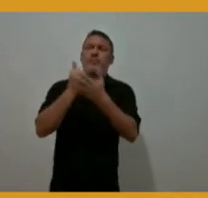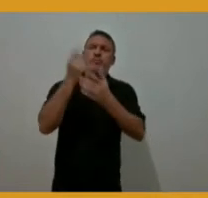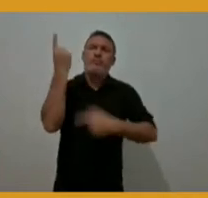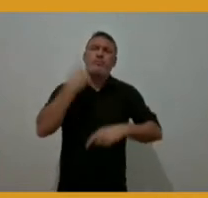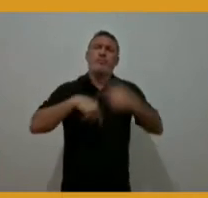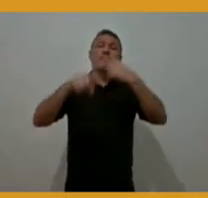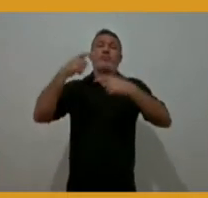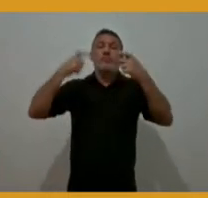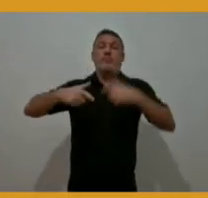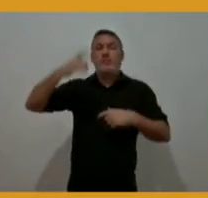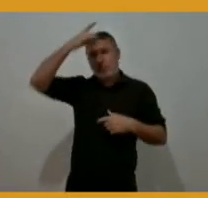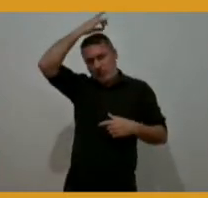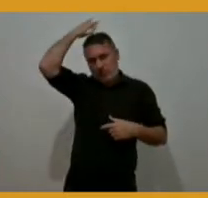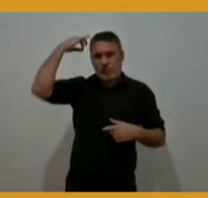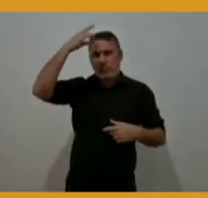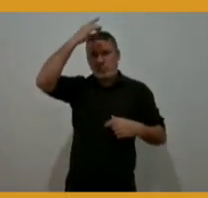progresso.